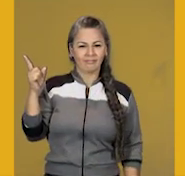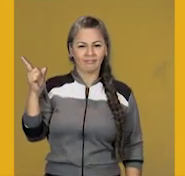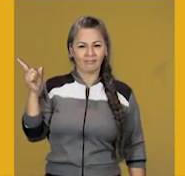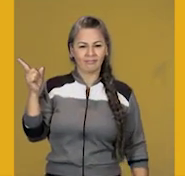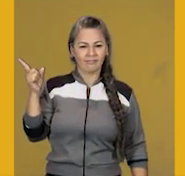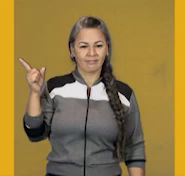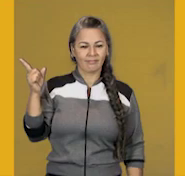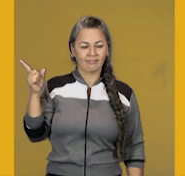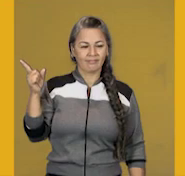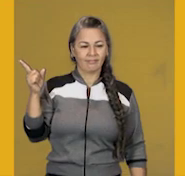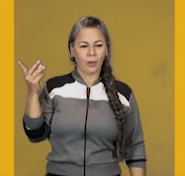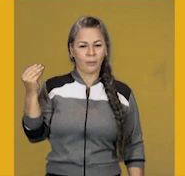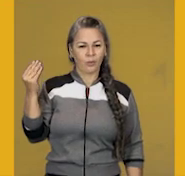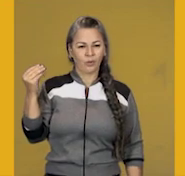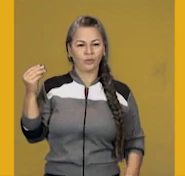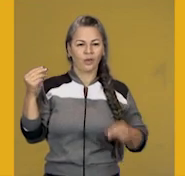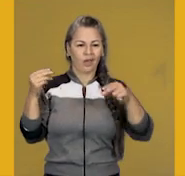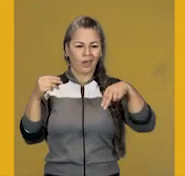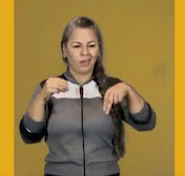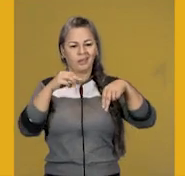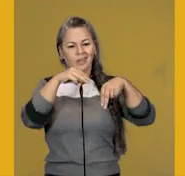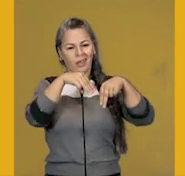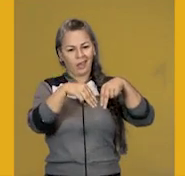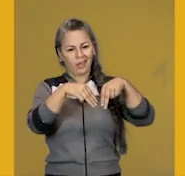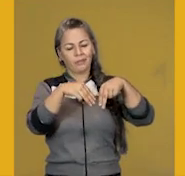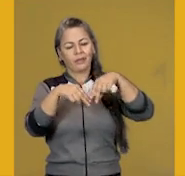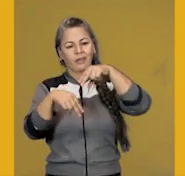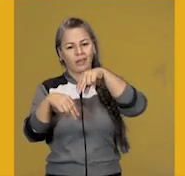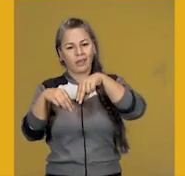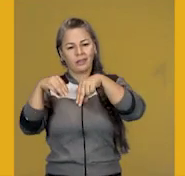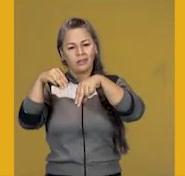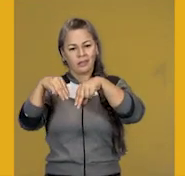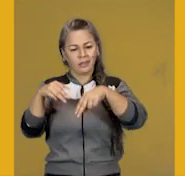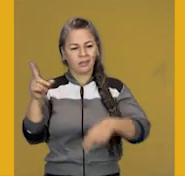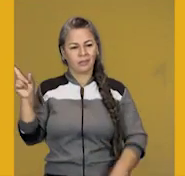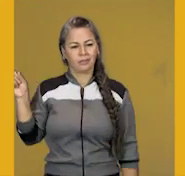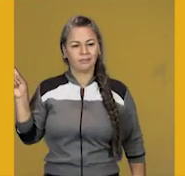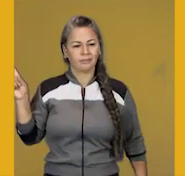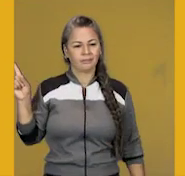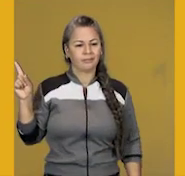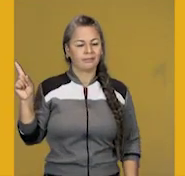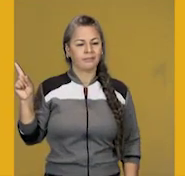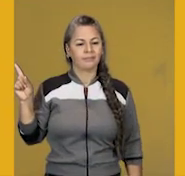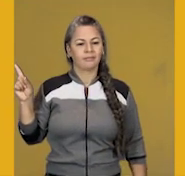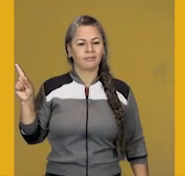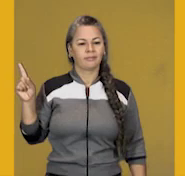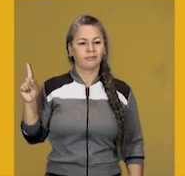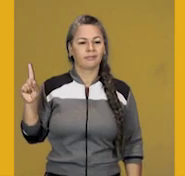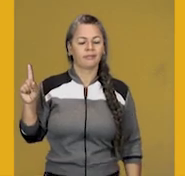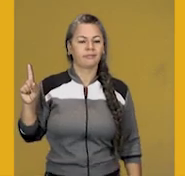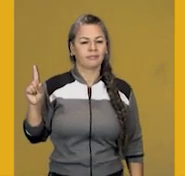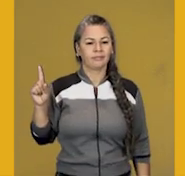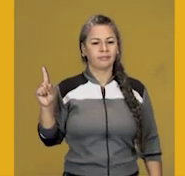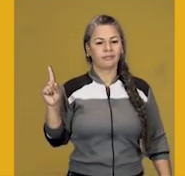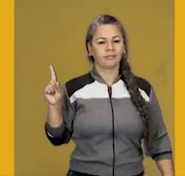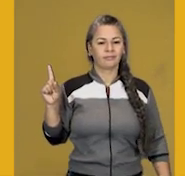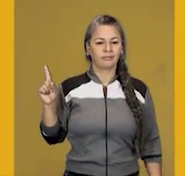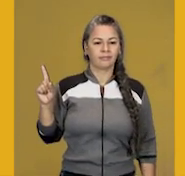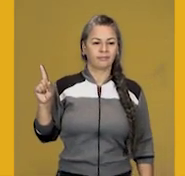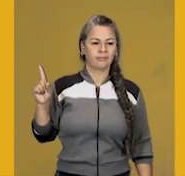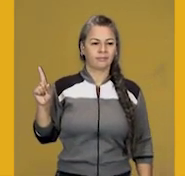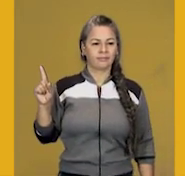nasal? E aí a gente tem a aliteração. E a gente tem também